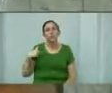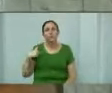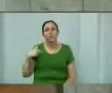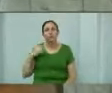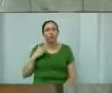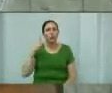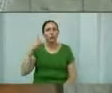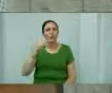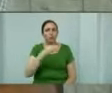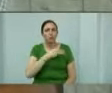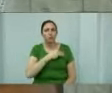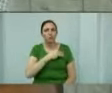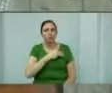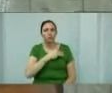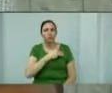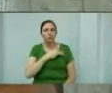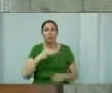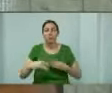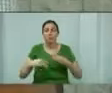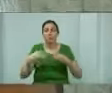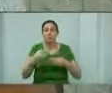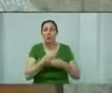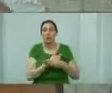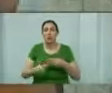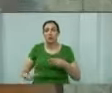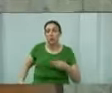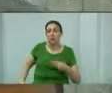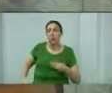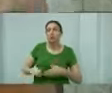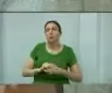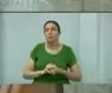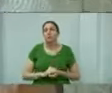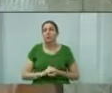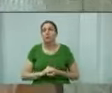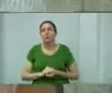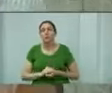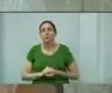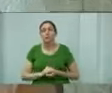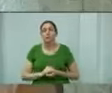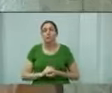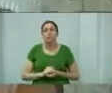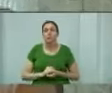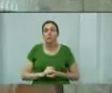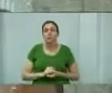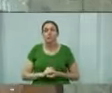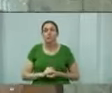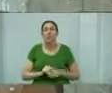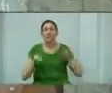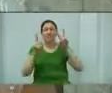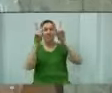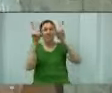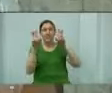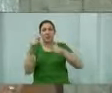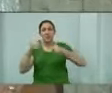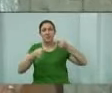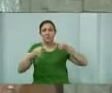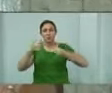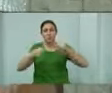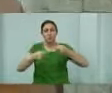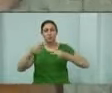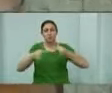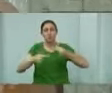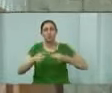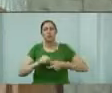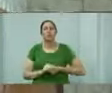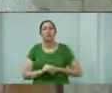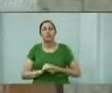né, aumentaram a entrância, subiram o nível ali, e aí um dos temas que era tratado até um tempo